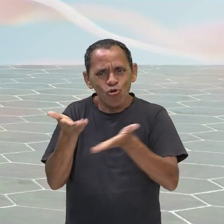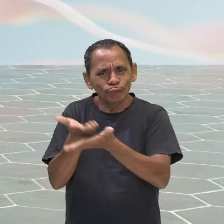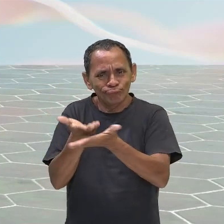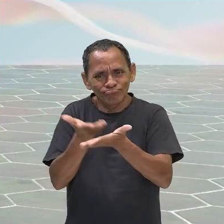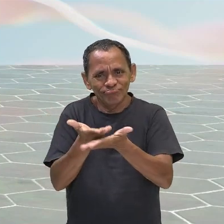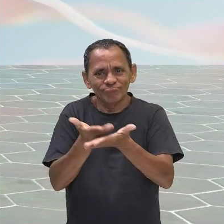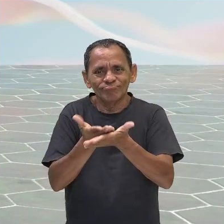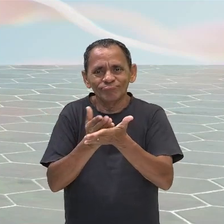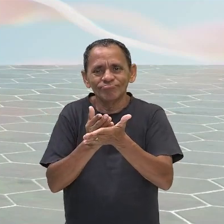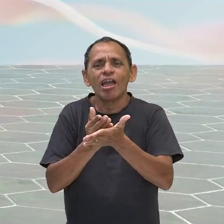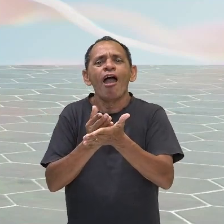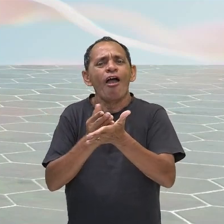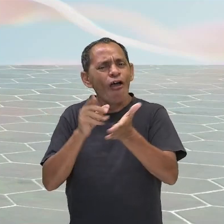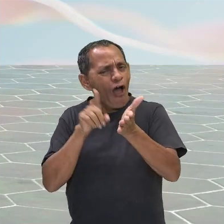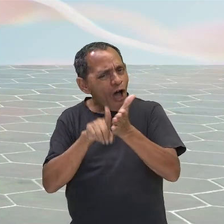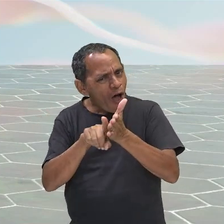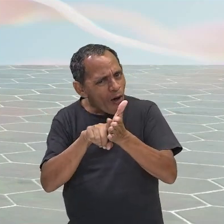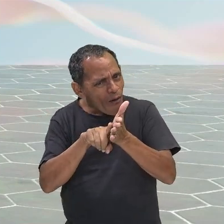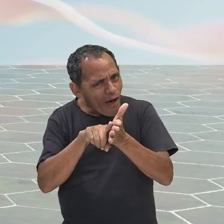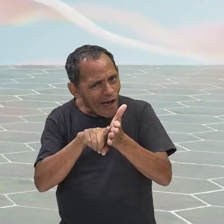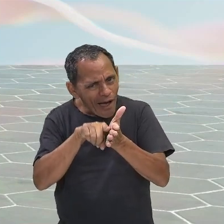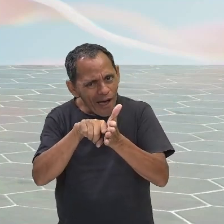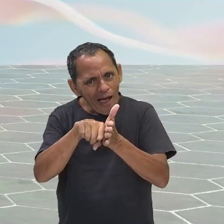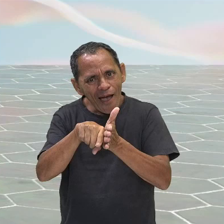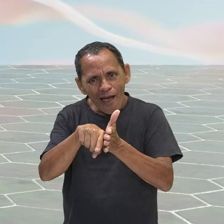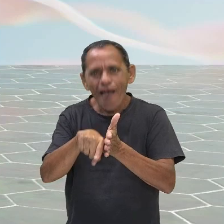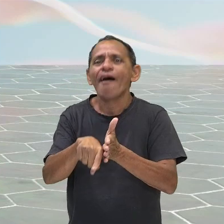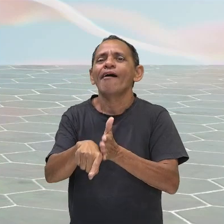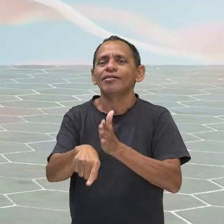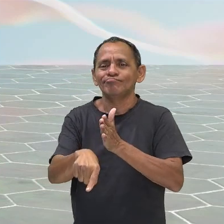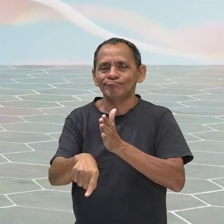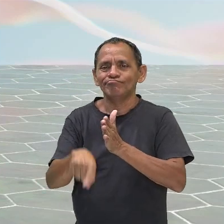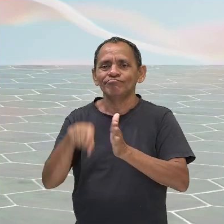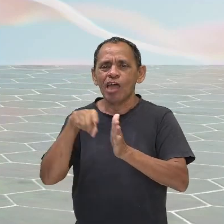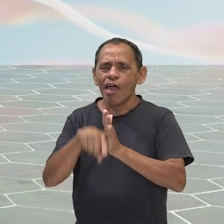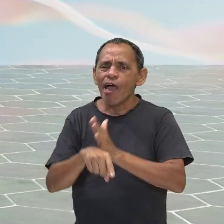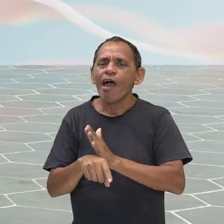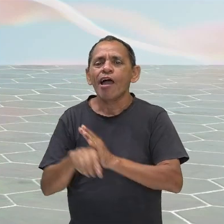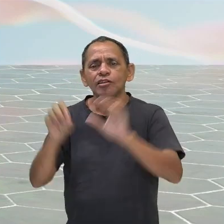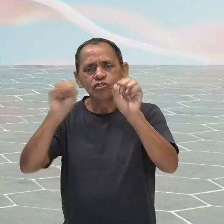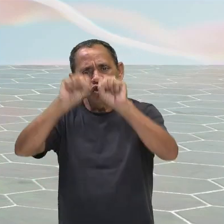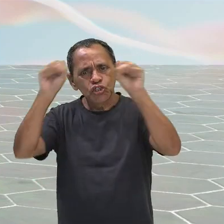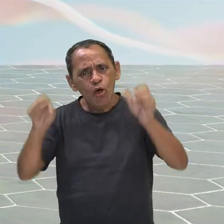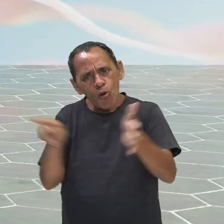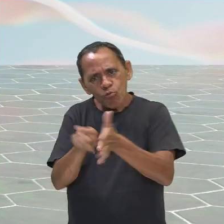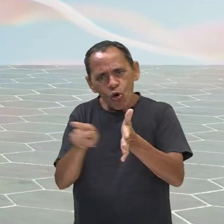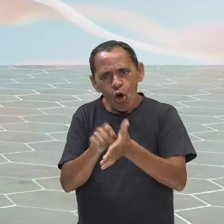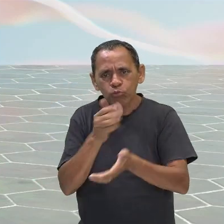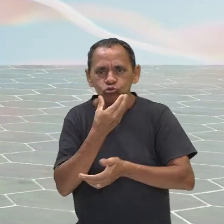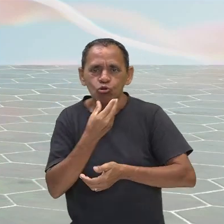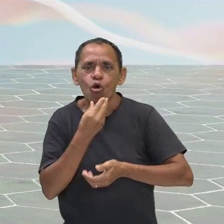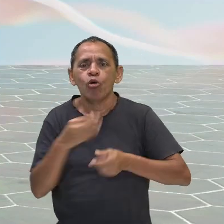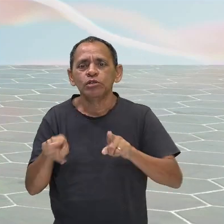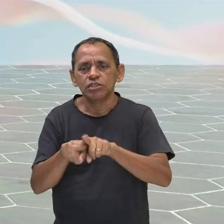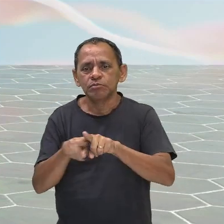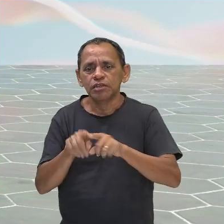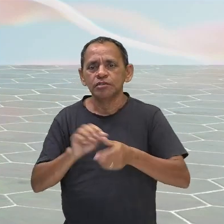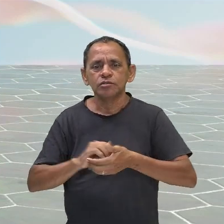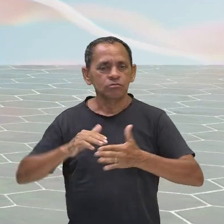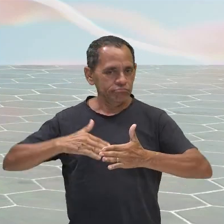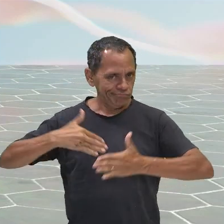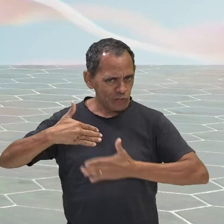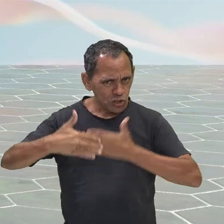vamos aprofundar sobre o sistema reprodutor masculino, tá? Todo o processo